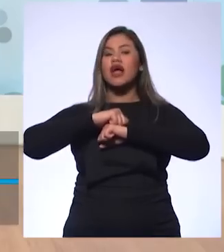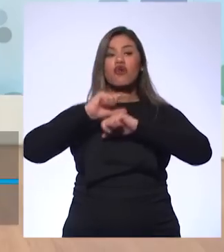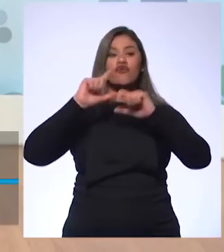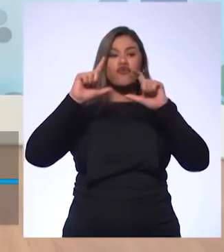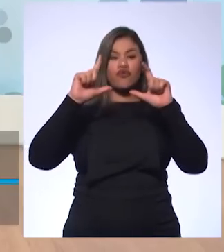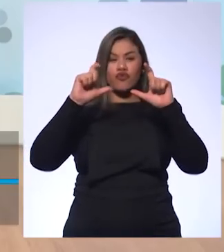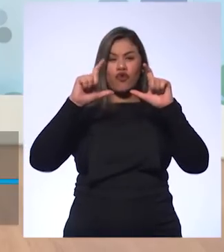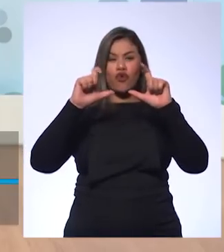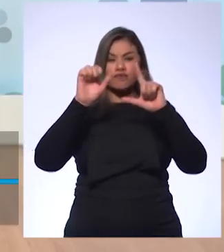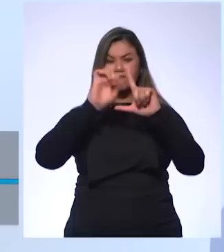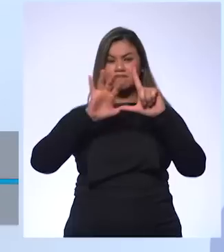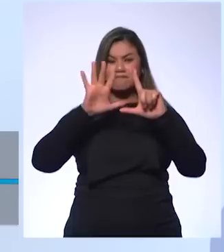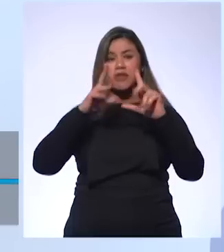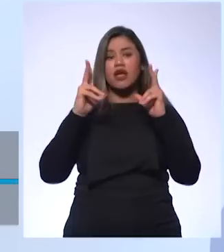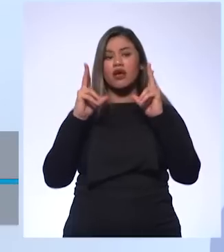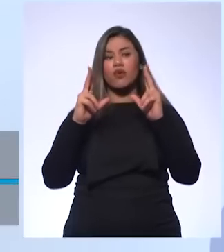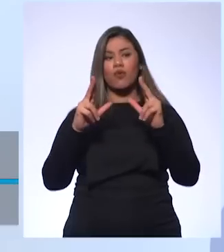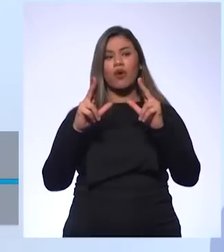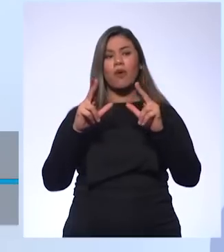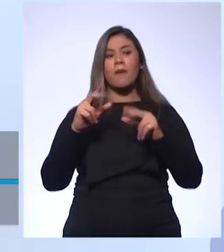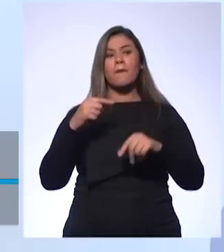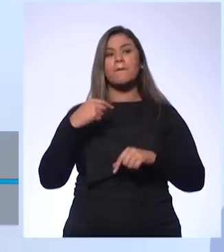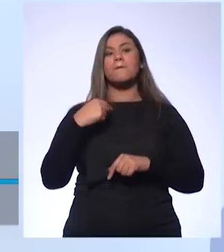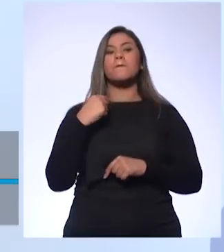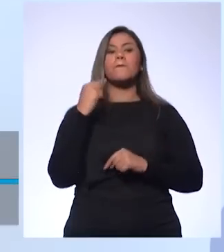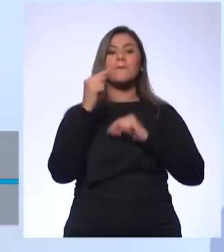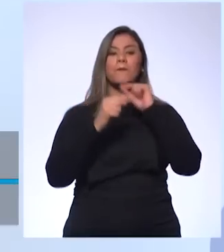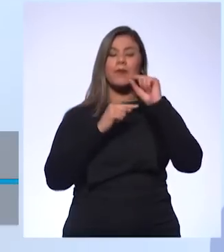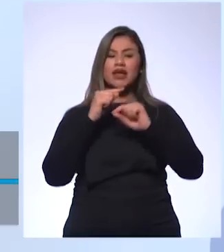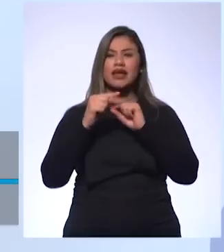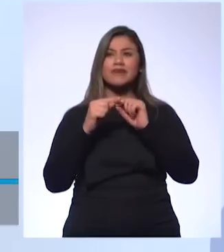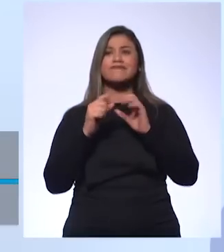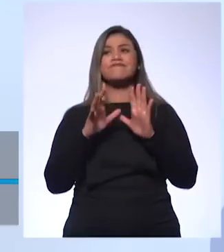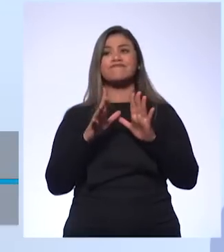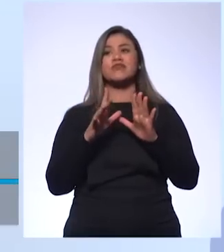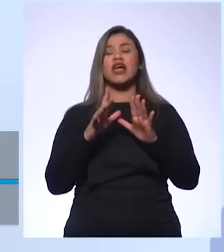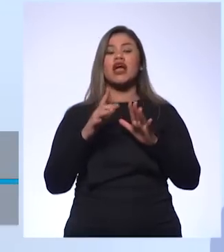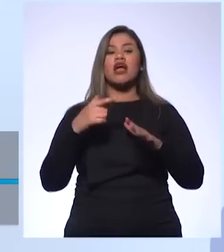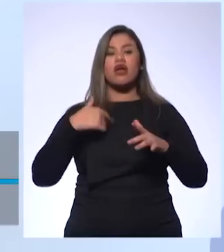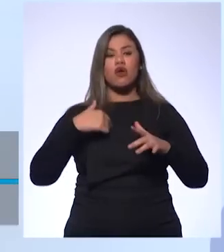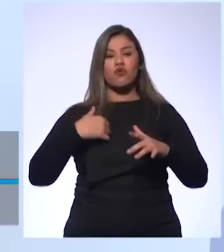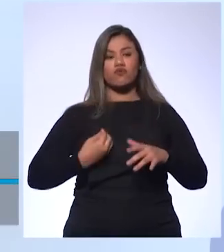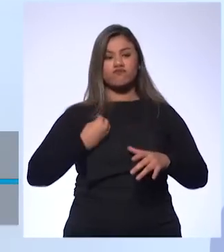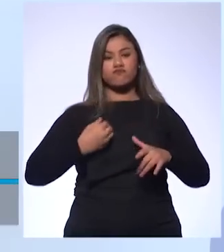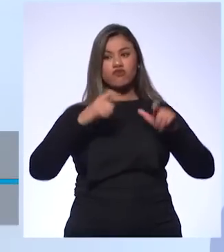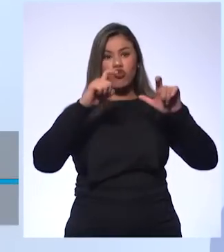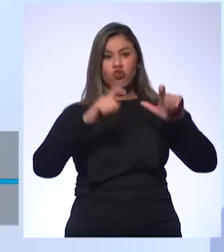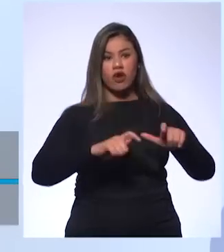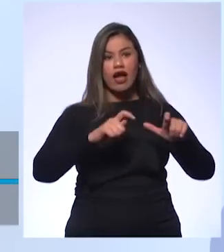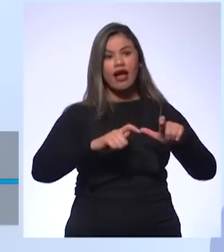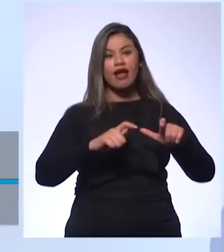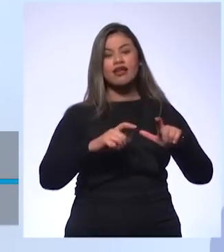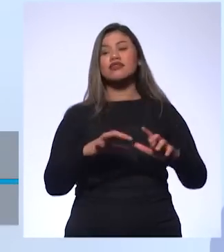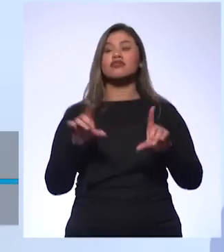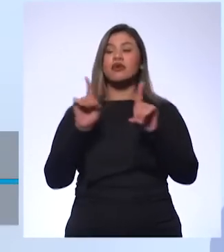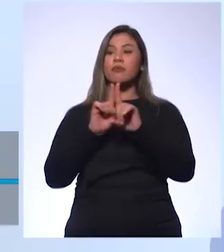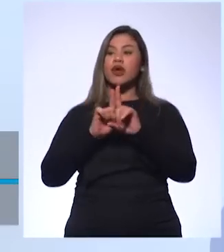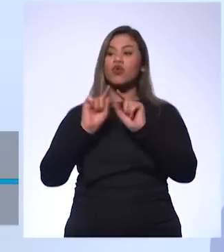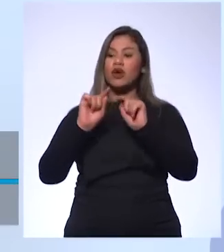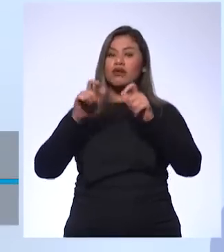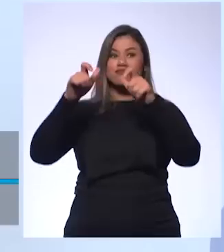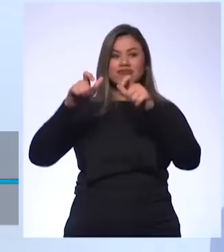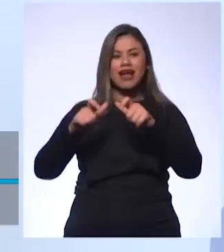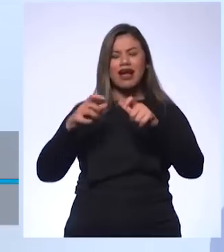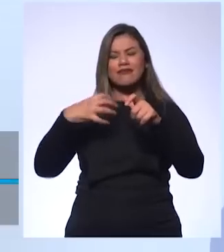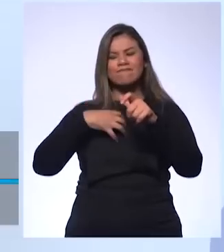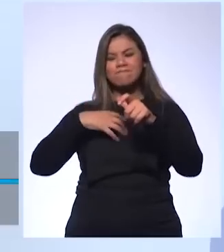falando de apropriação, me veio uma outra palavra, pertencimento. Boa, amor. Porque eu lembro de eu dar aula e